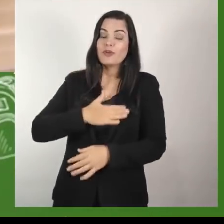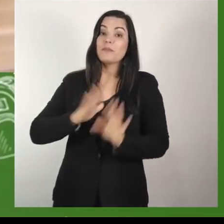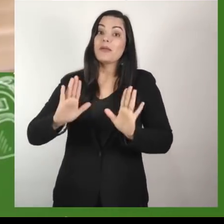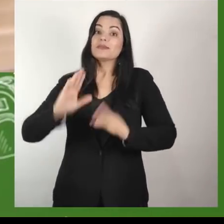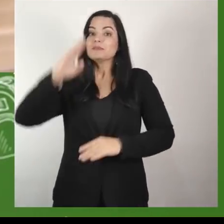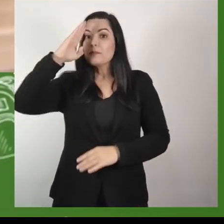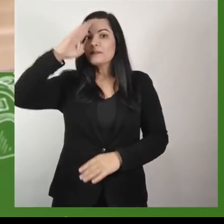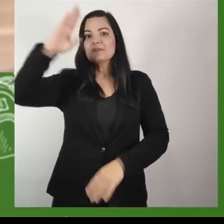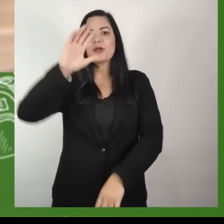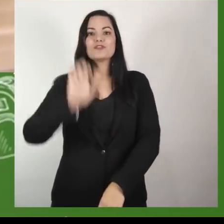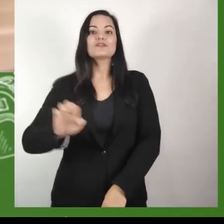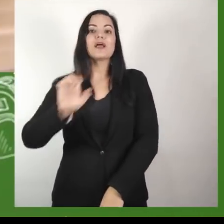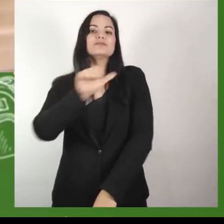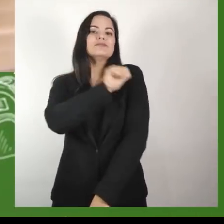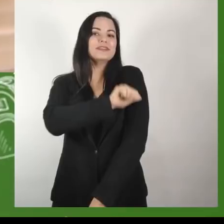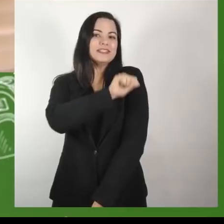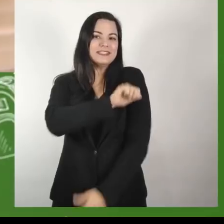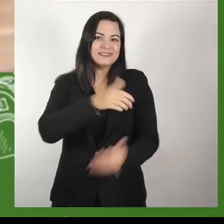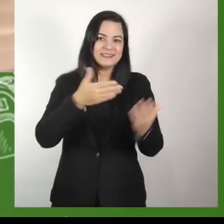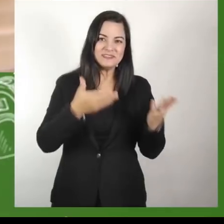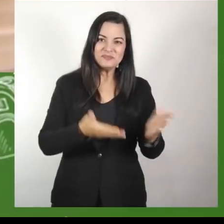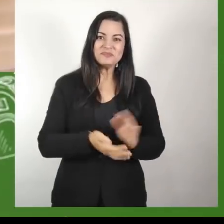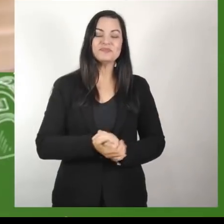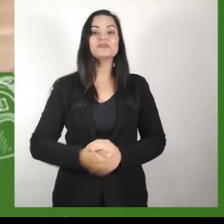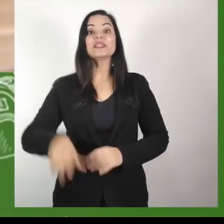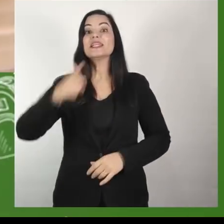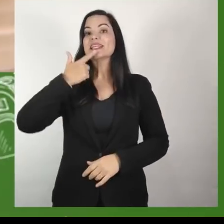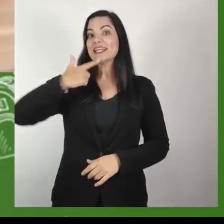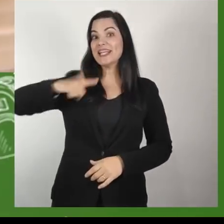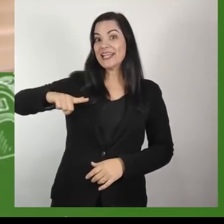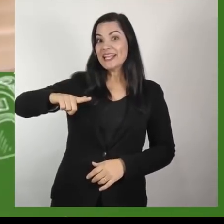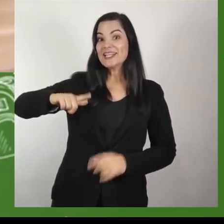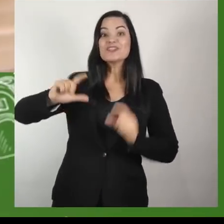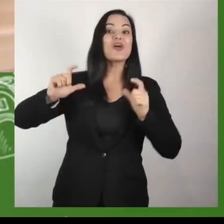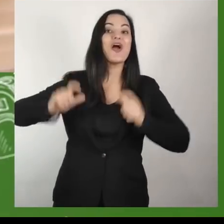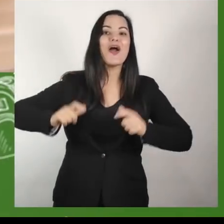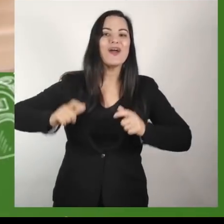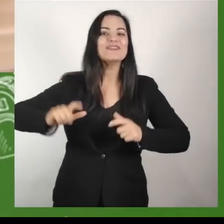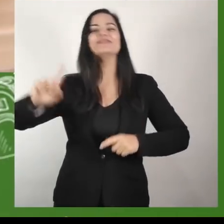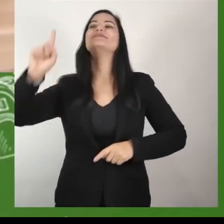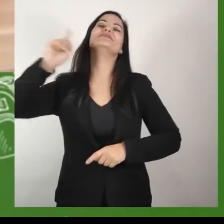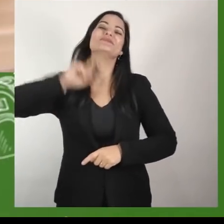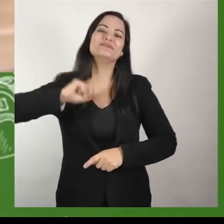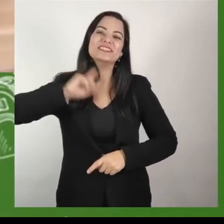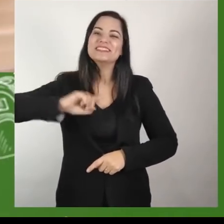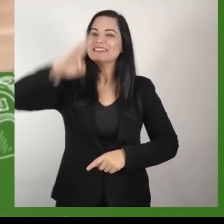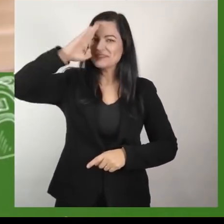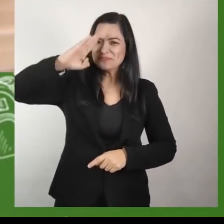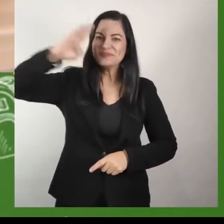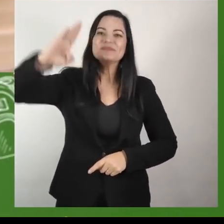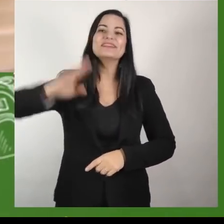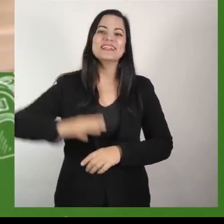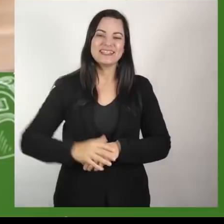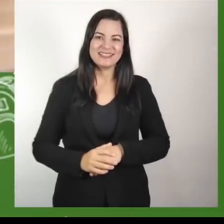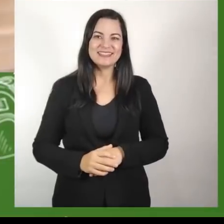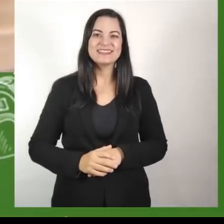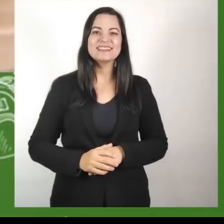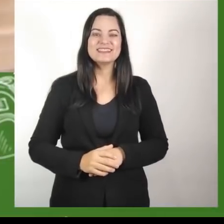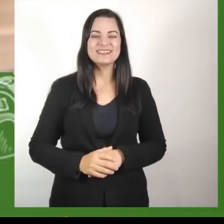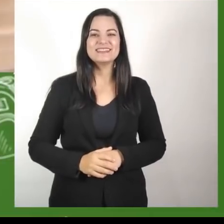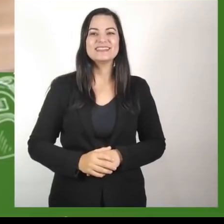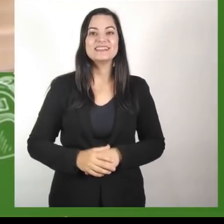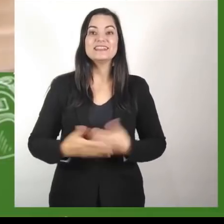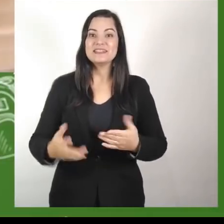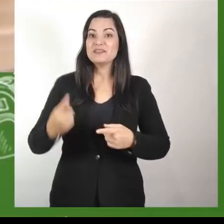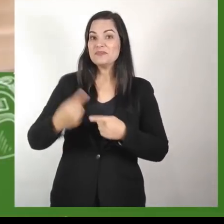Rio de Janeiro. O queijo mineiro, né? Como as pessoas dizem por aí. Então, Minas Gerais é